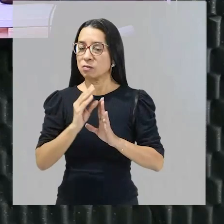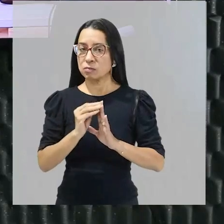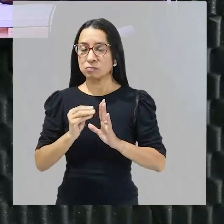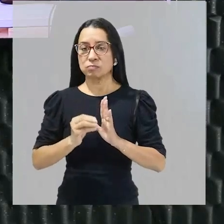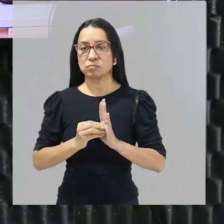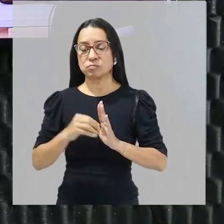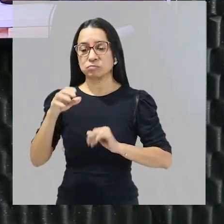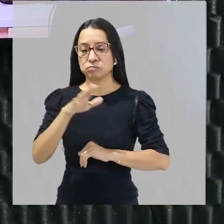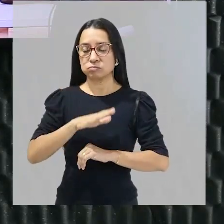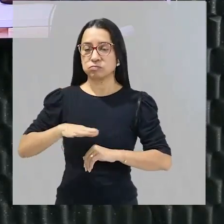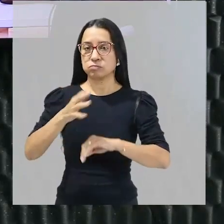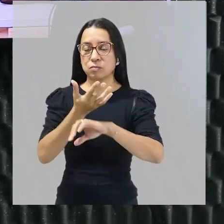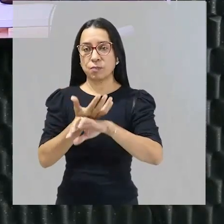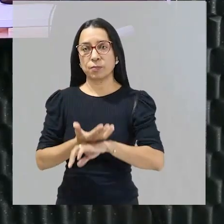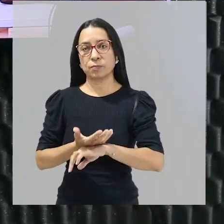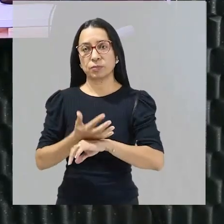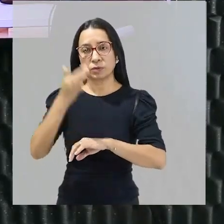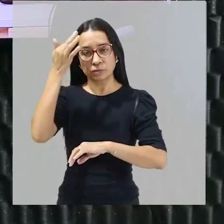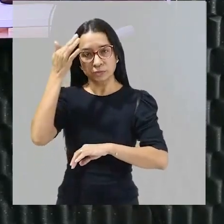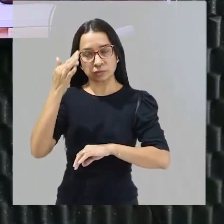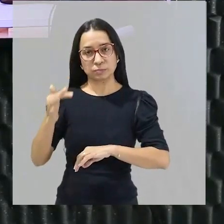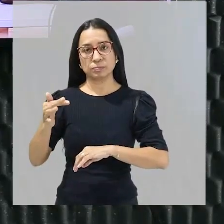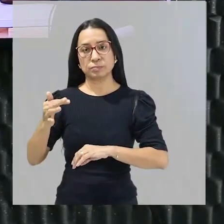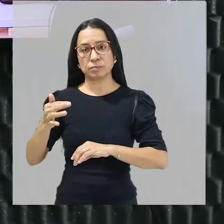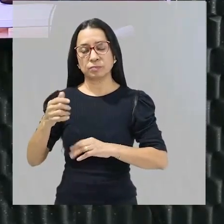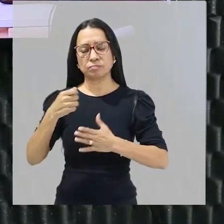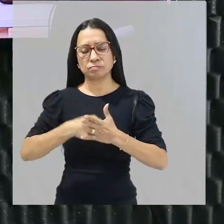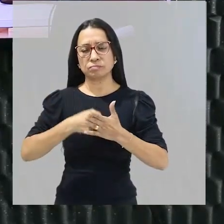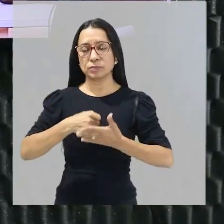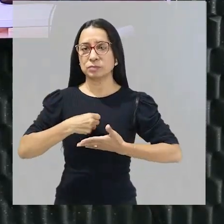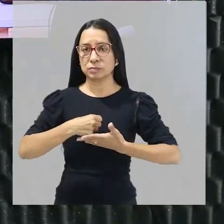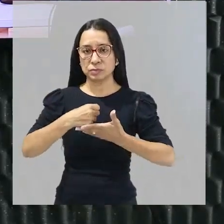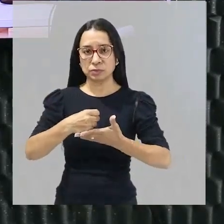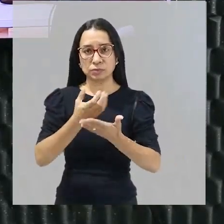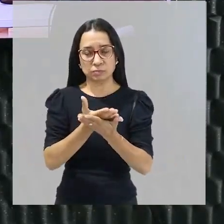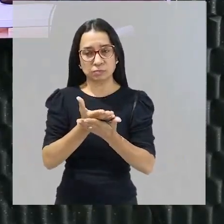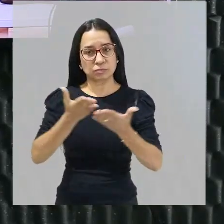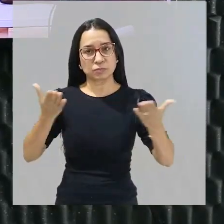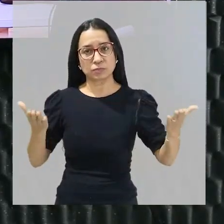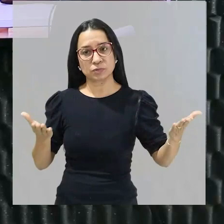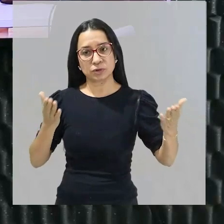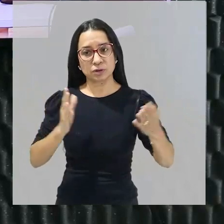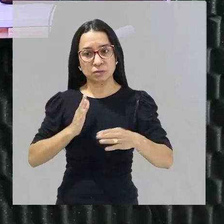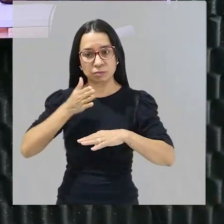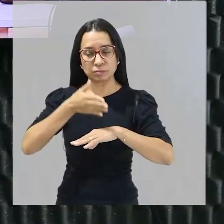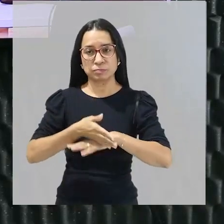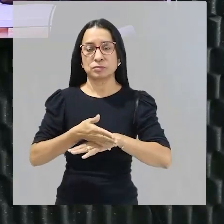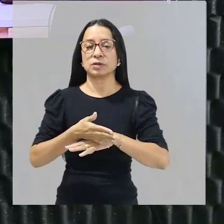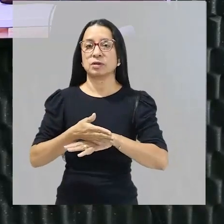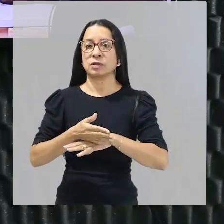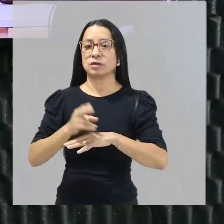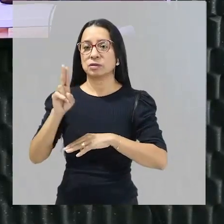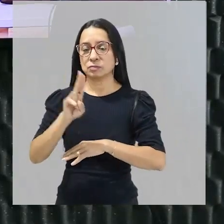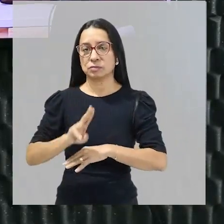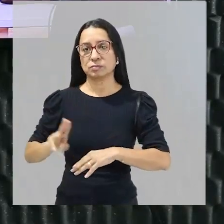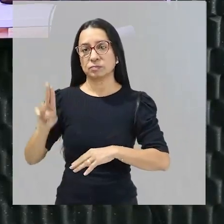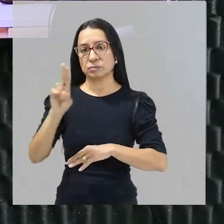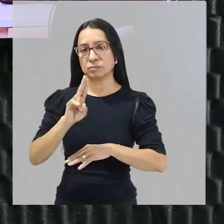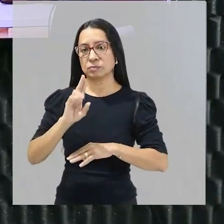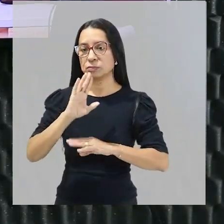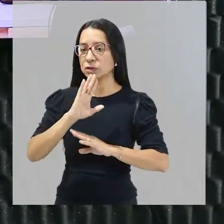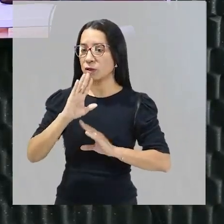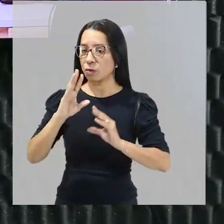com vocês, claro, para o alcance do objetivo máximo, nossa entrada na universidade, a conclusão do ensino médio